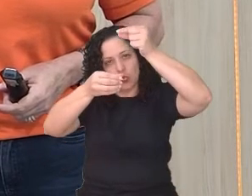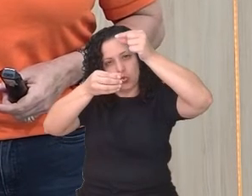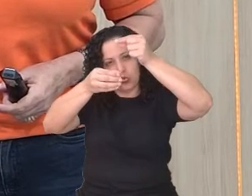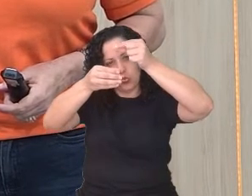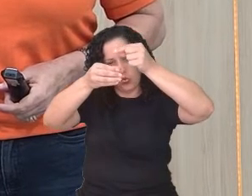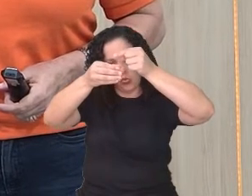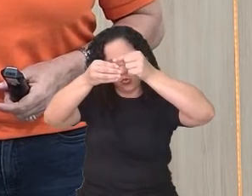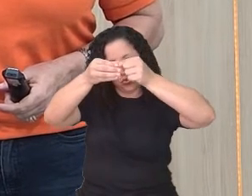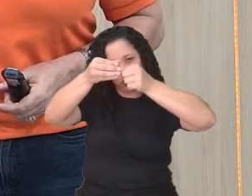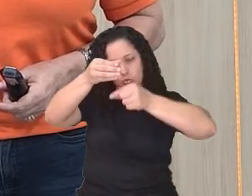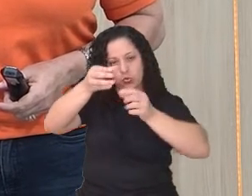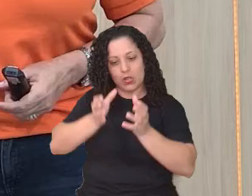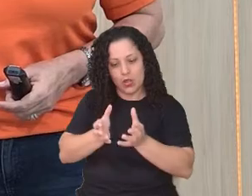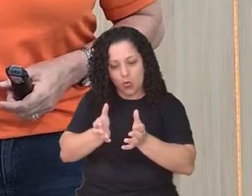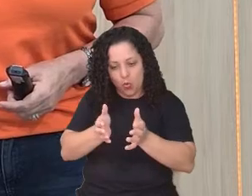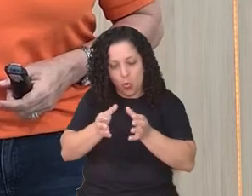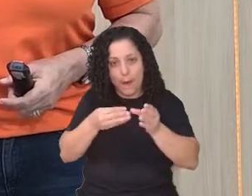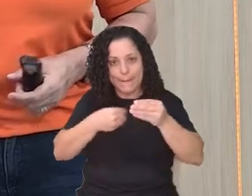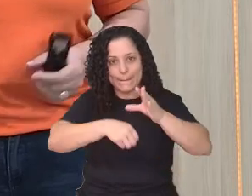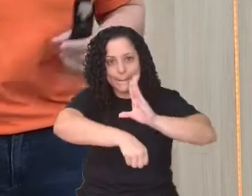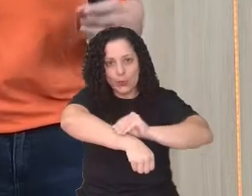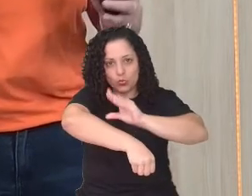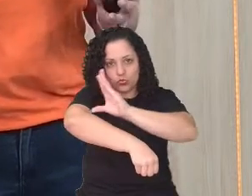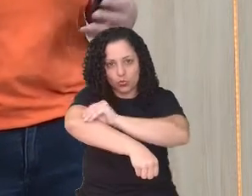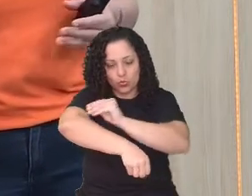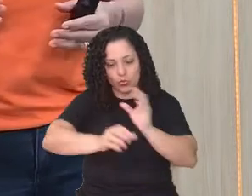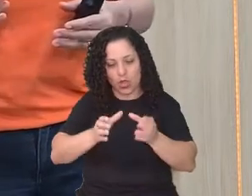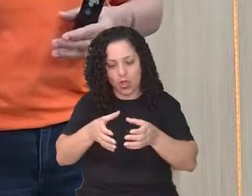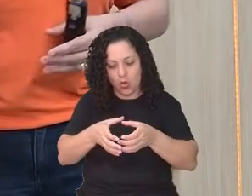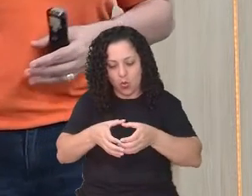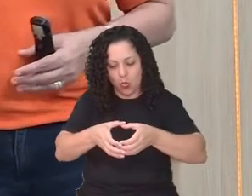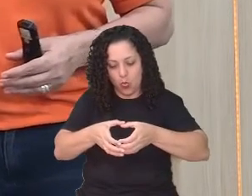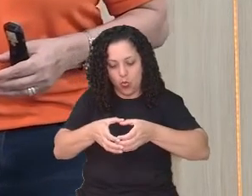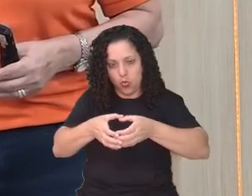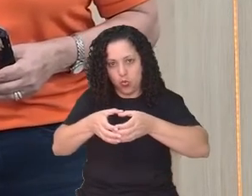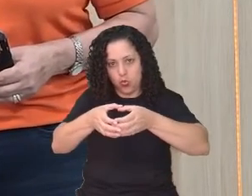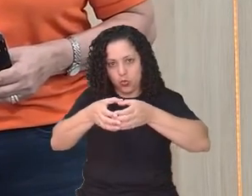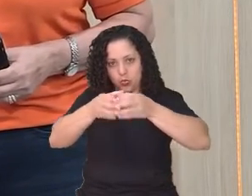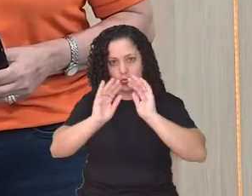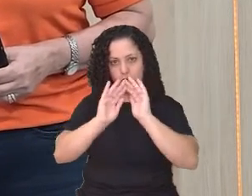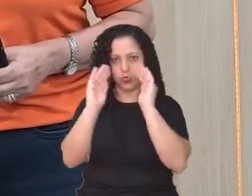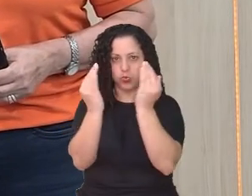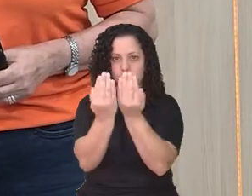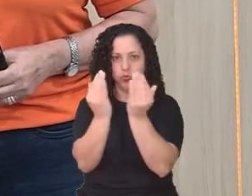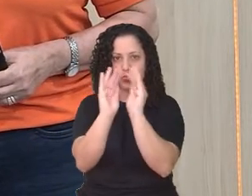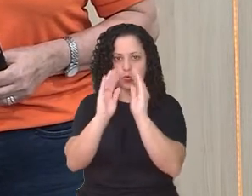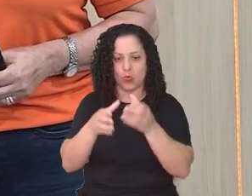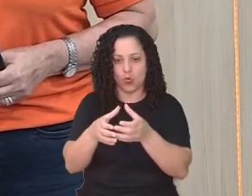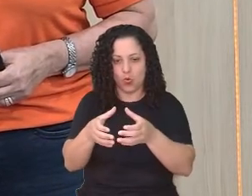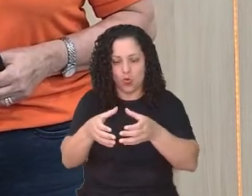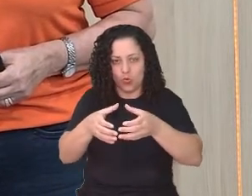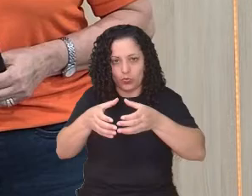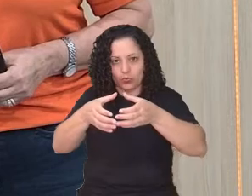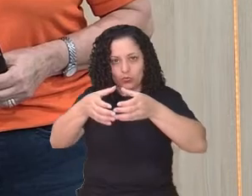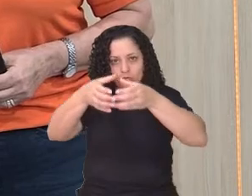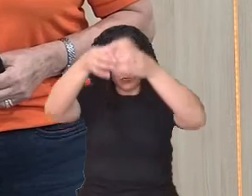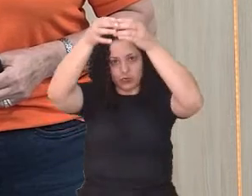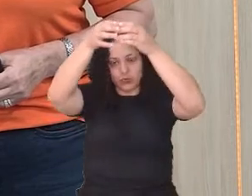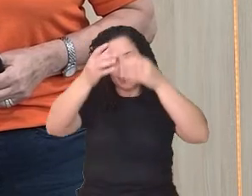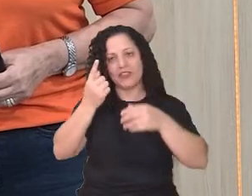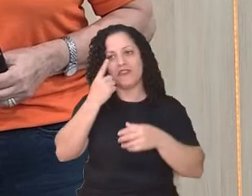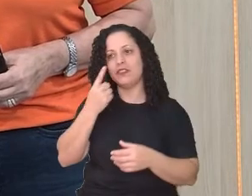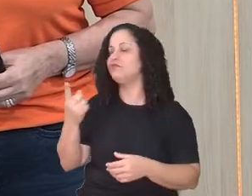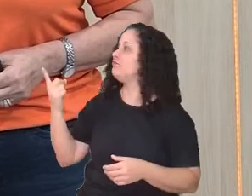ser encoberto por um tecido muscular também, porque vai dar essa questão aí. Observem aí, pessoal, como está